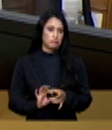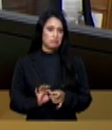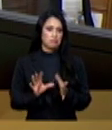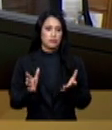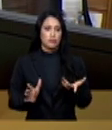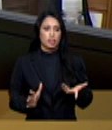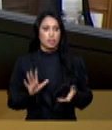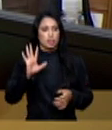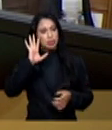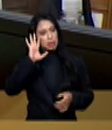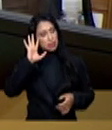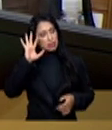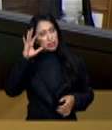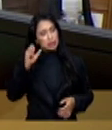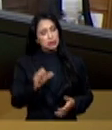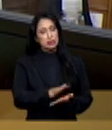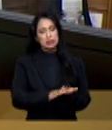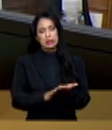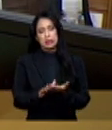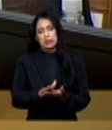margem decisória